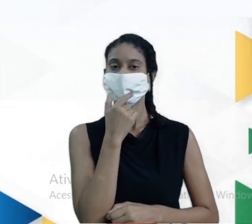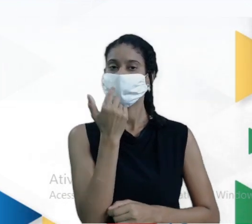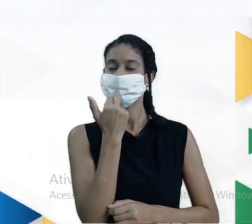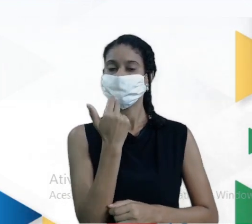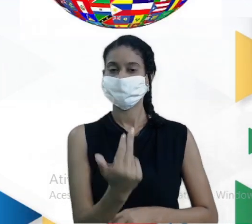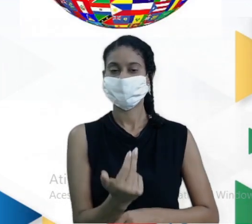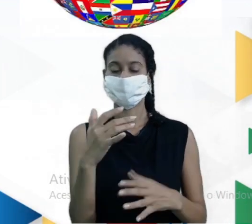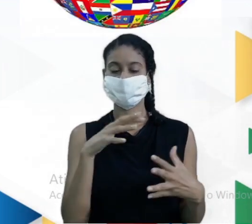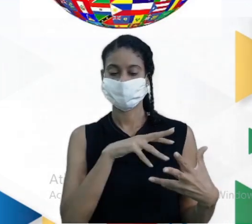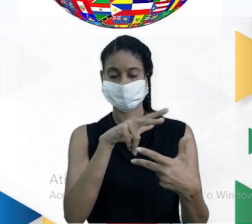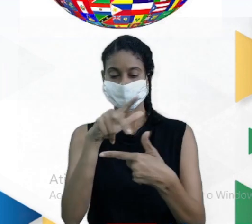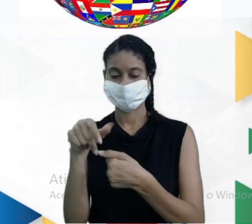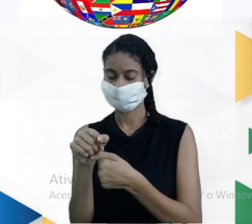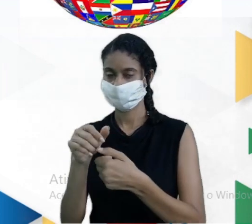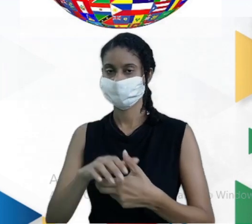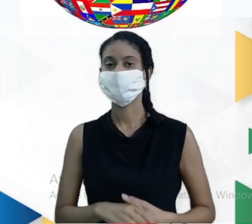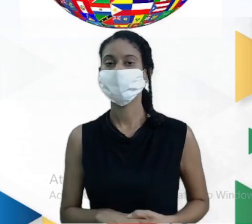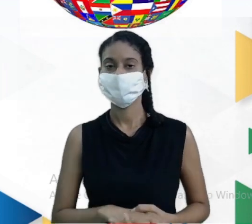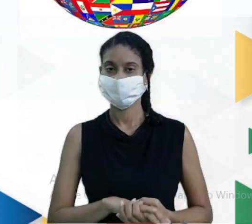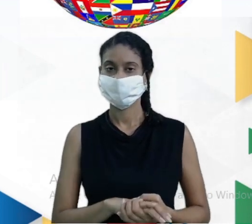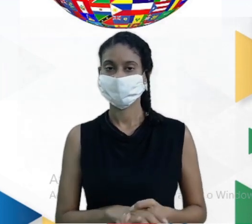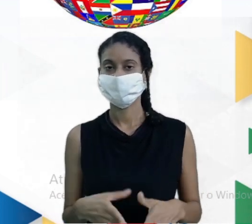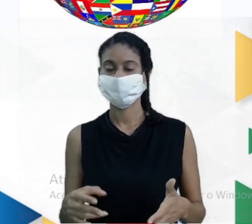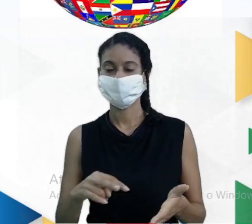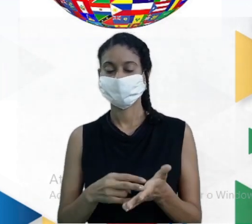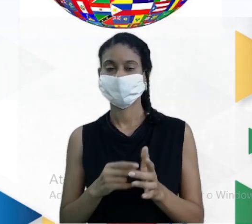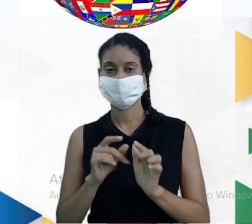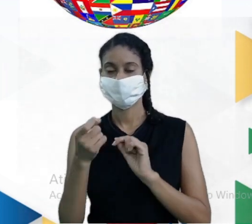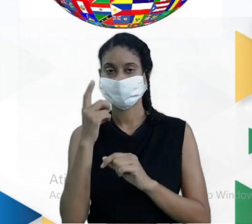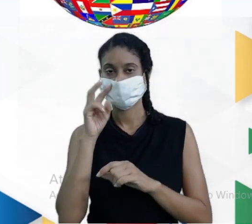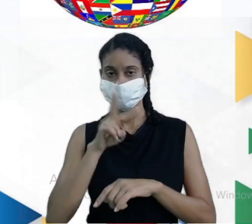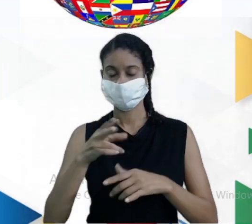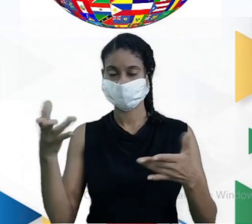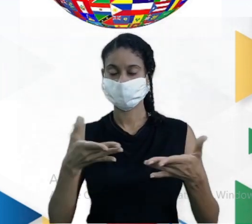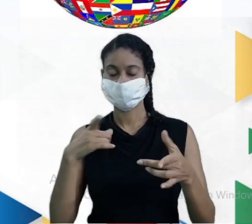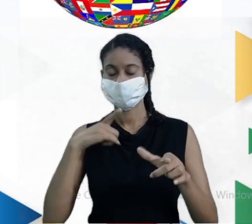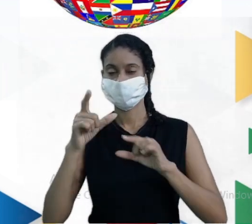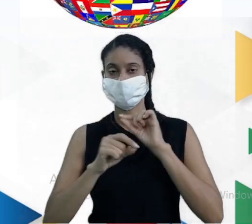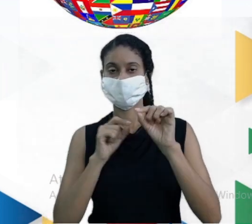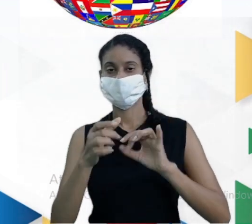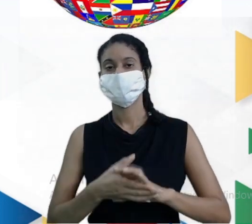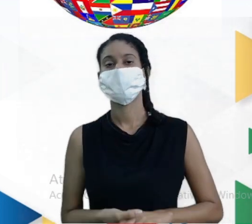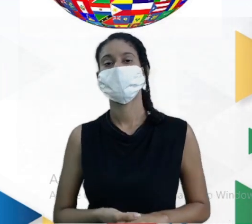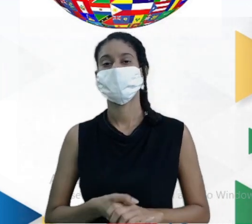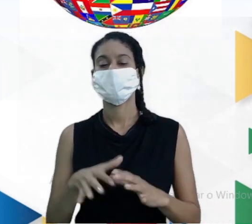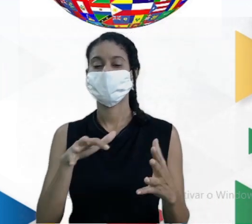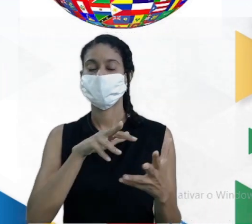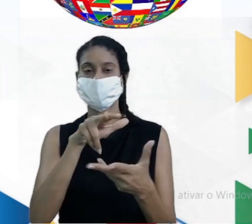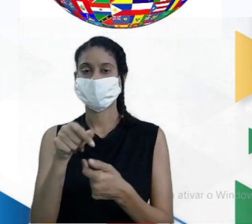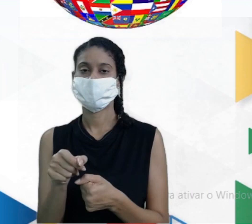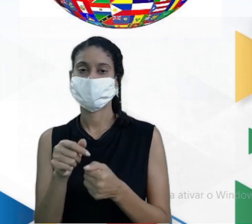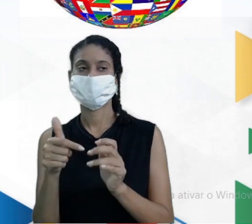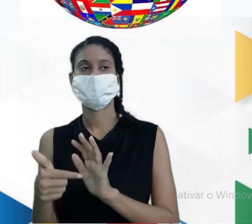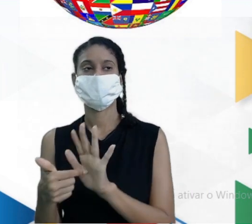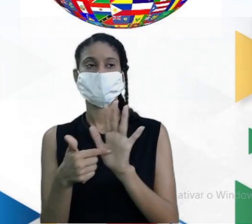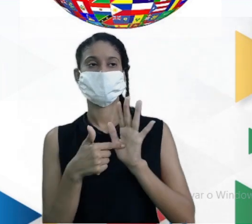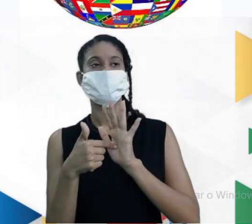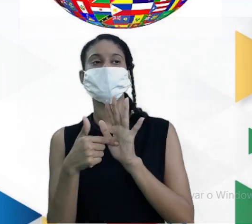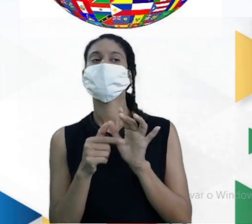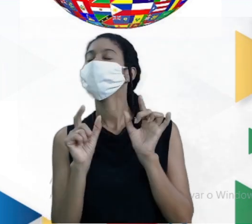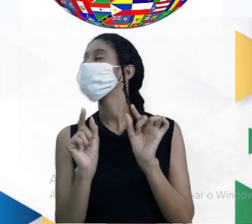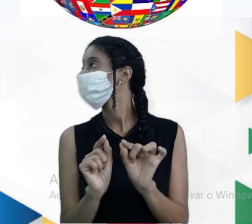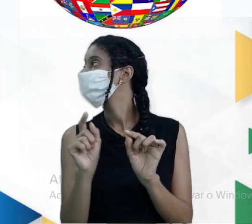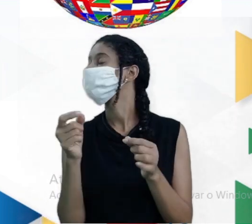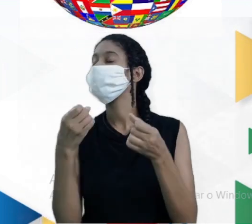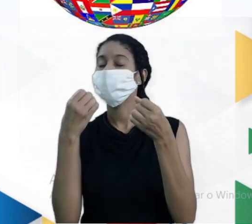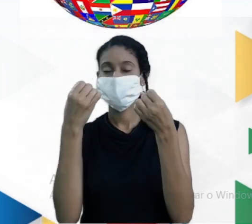língua global. Então, olha só o que a gente tem aí, esse globo, ele ilustra um pouco do